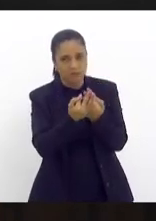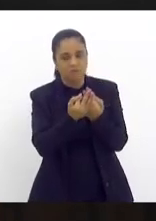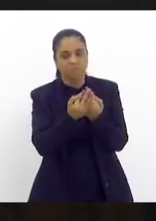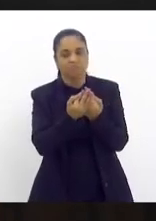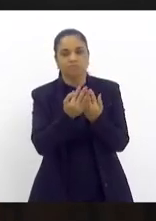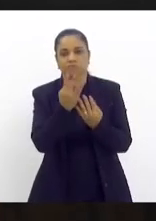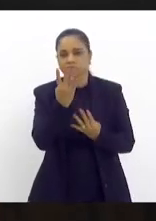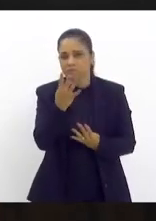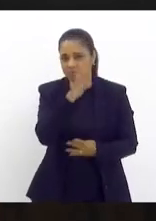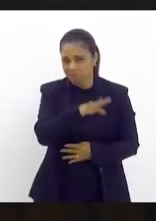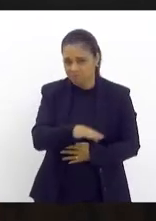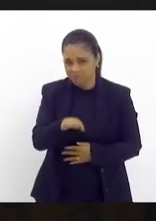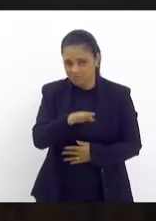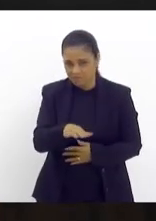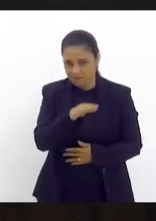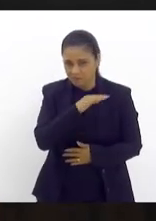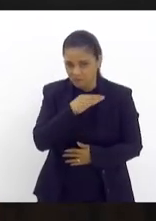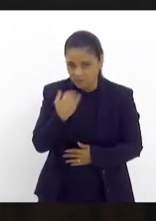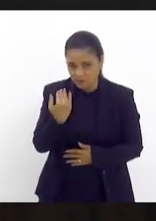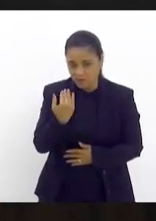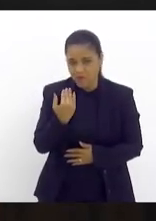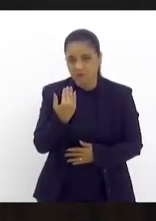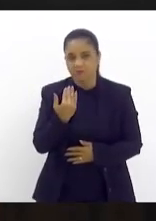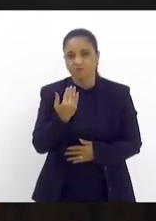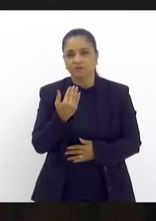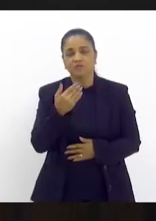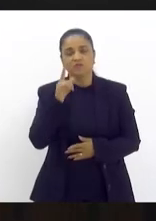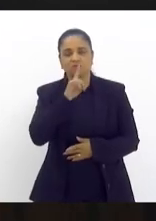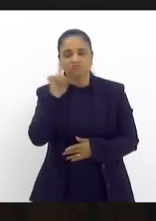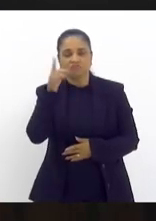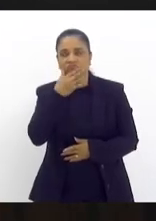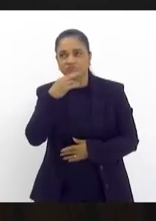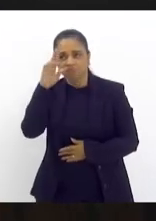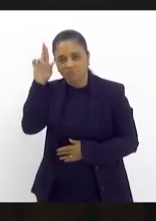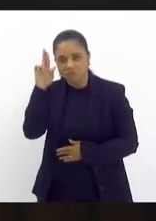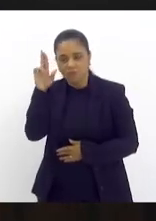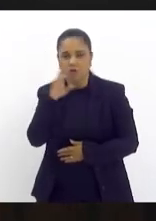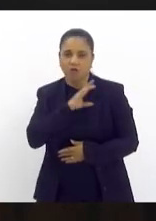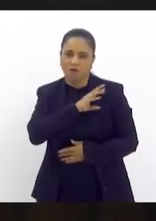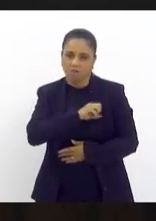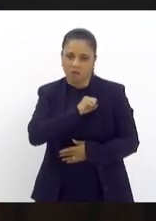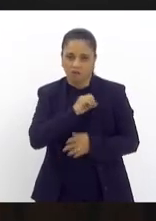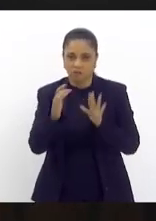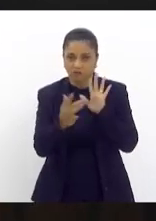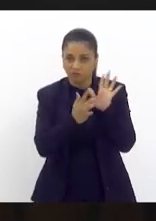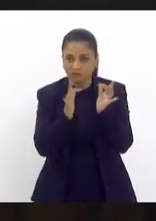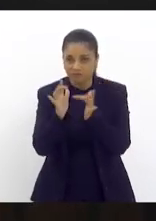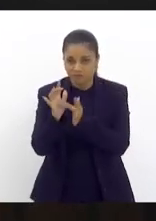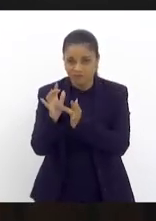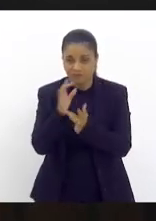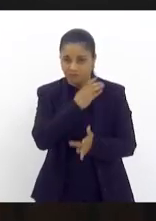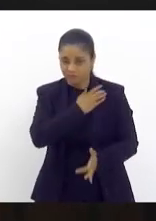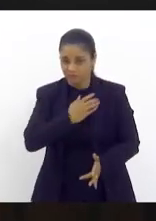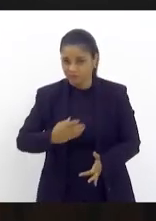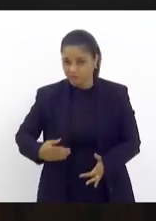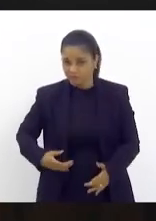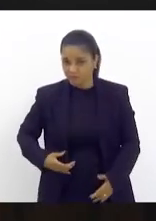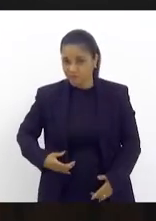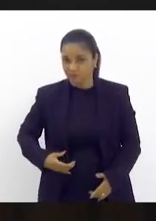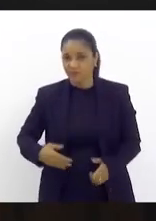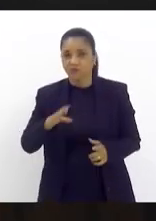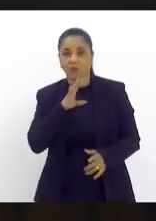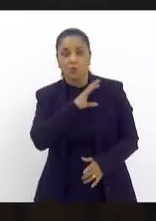seus, que possa ser acolhido por esse Senhor tão amado, Jesus Cristo, e que o amor